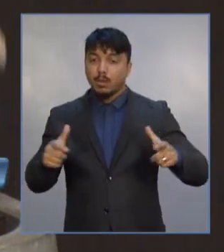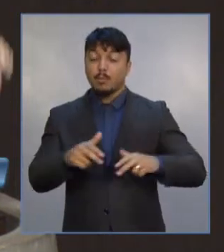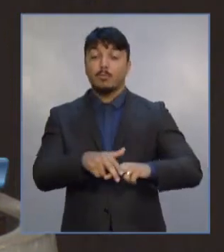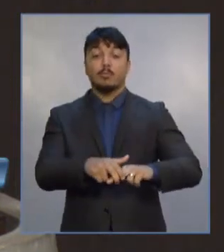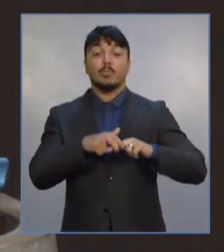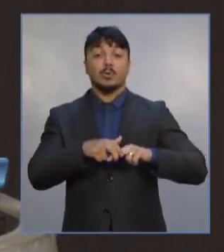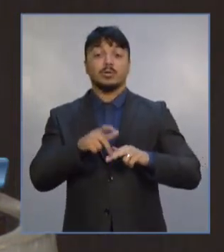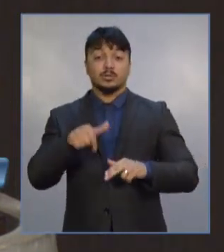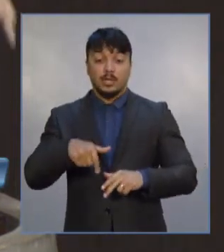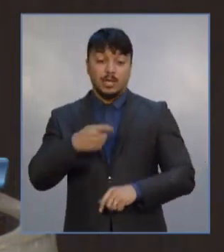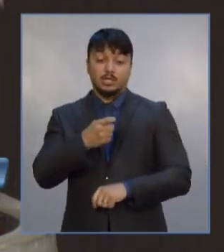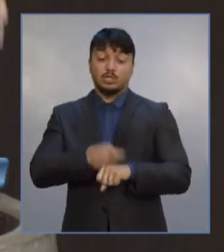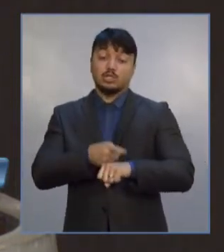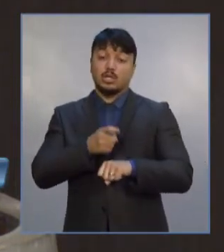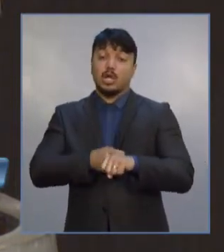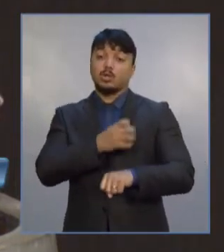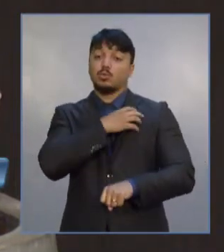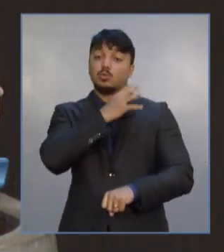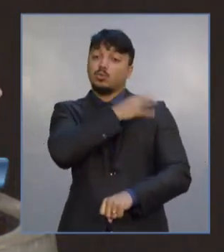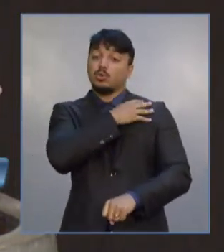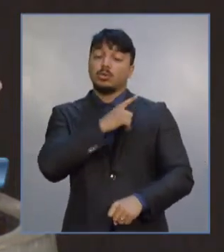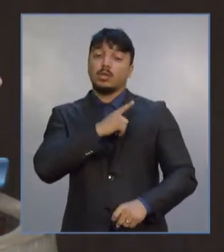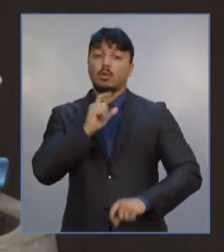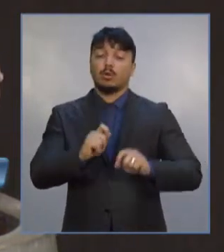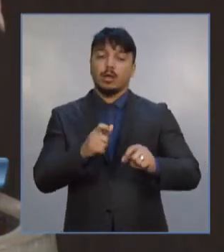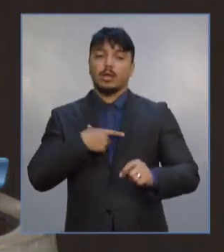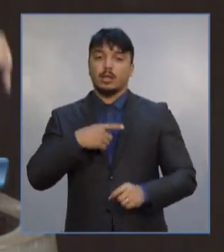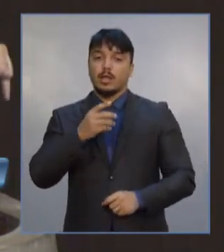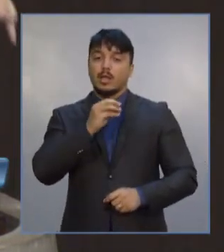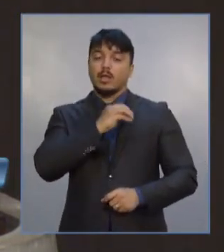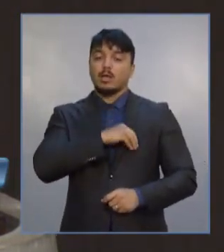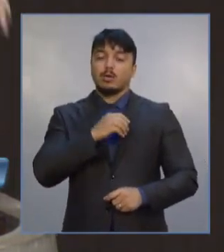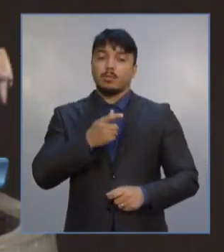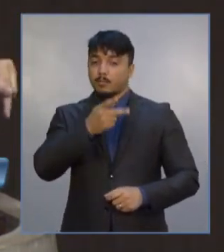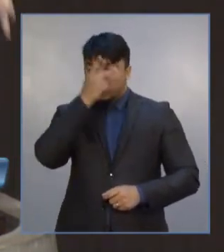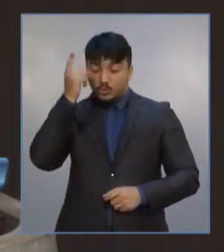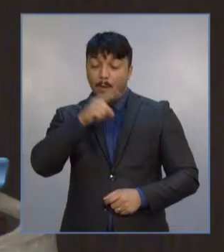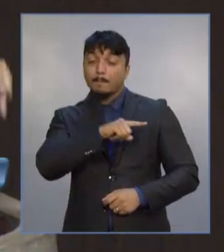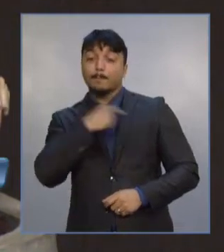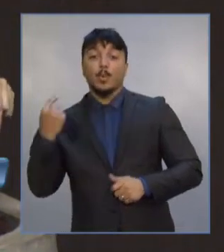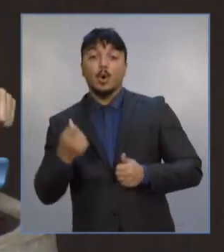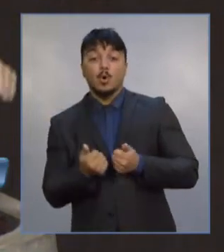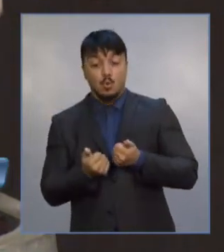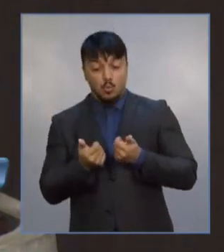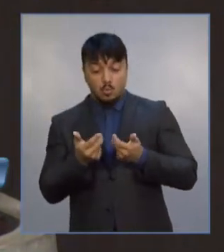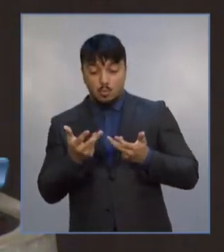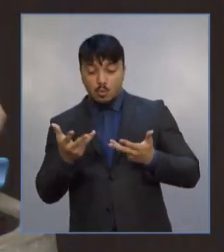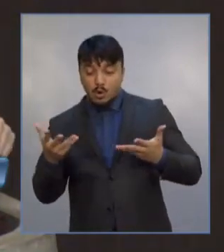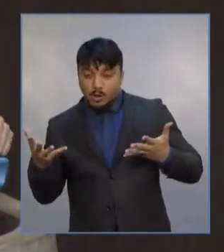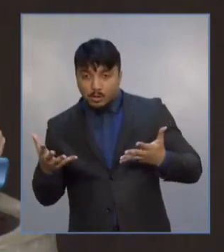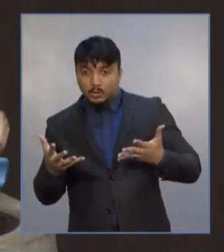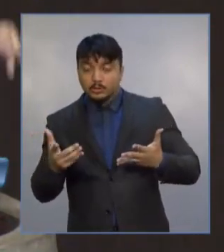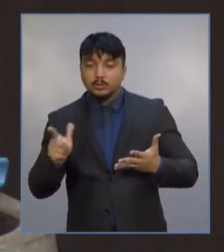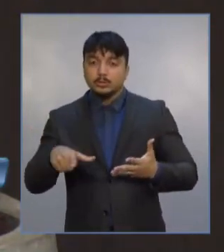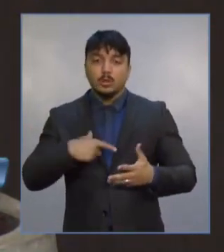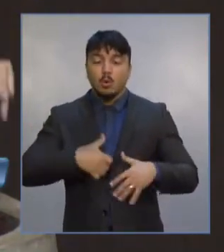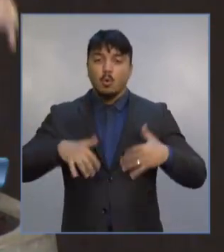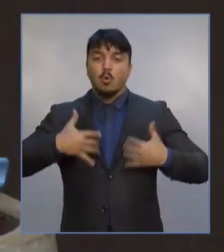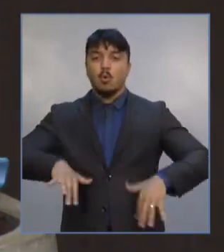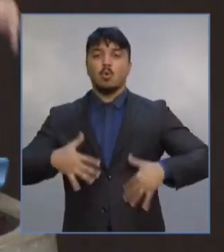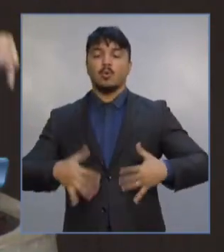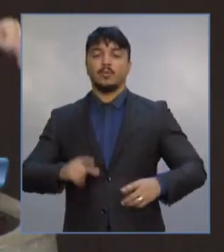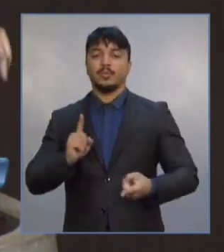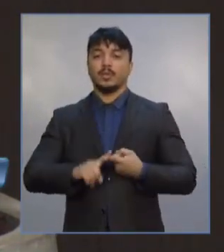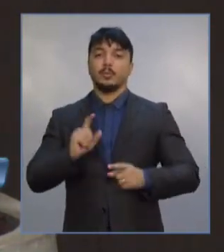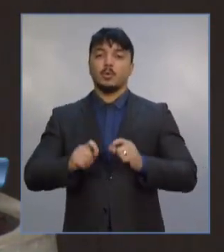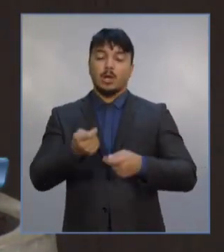quando a ditadura terminou, além do saldo de mortos, desaparecidos, tortura, violência política, havia